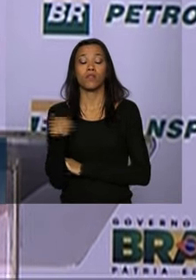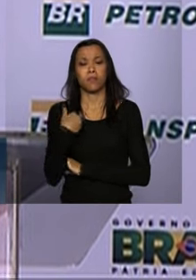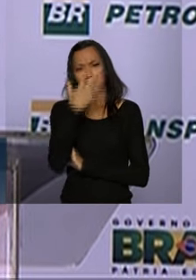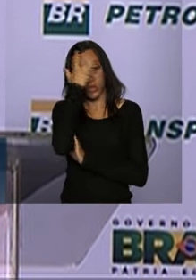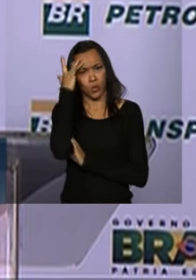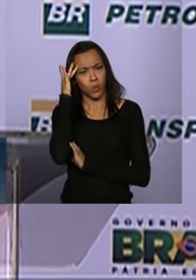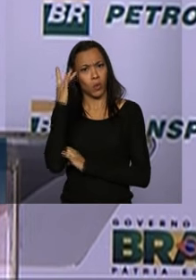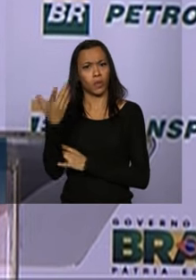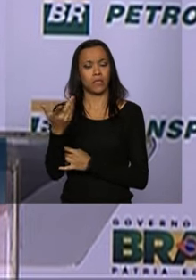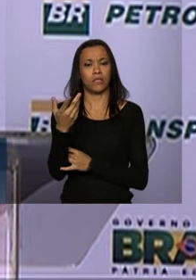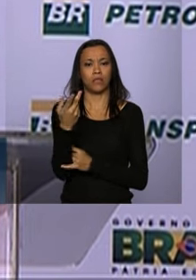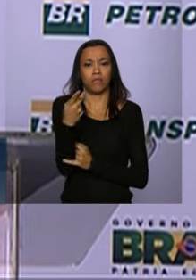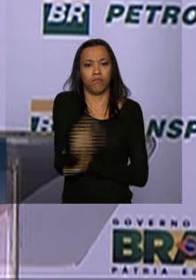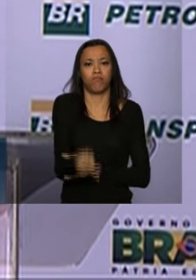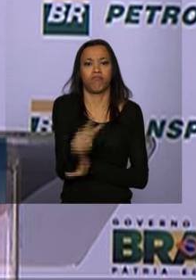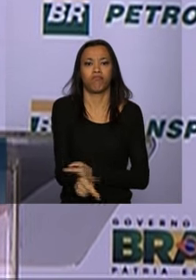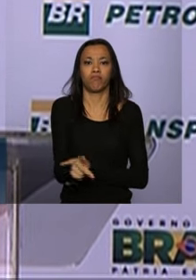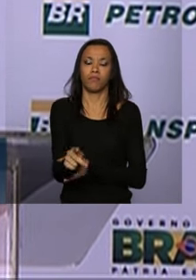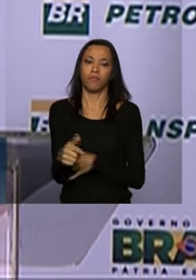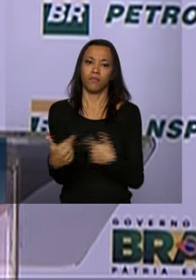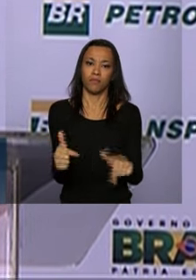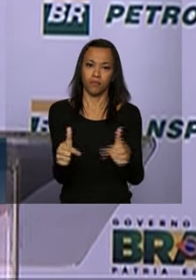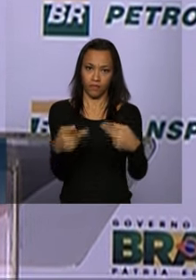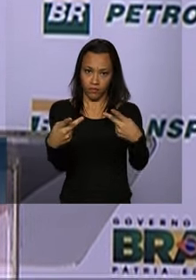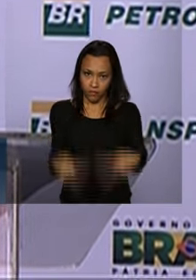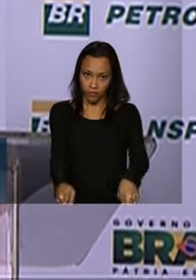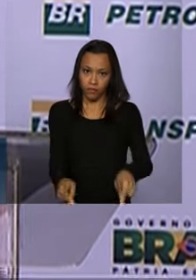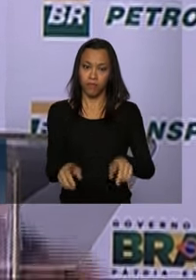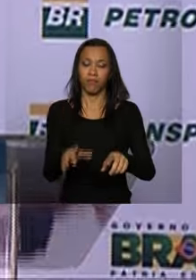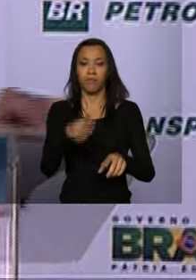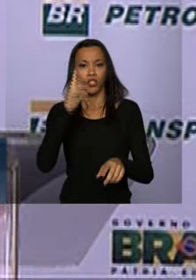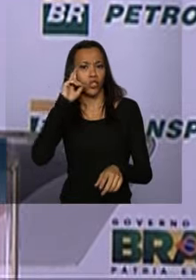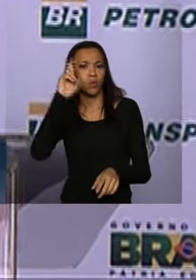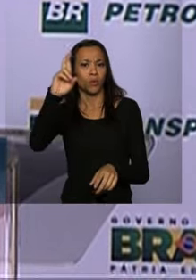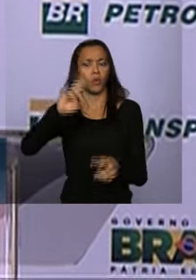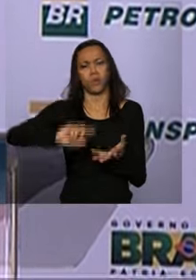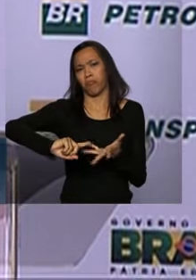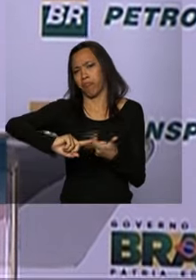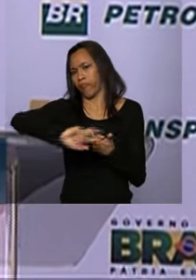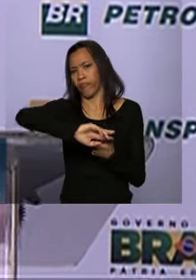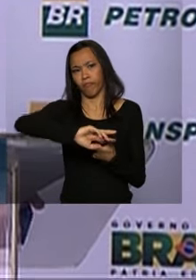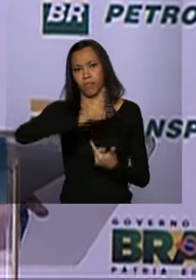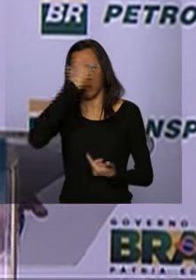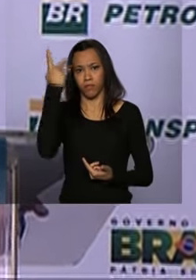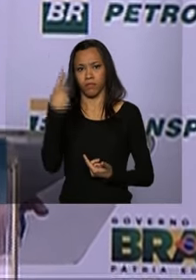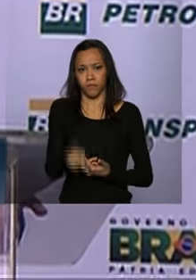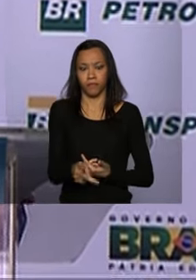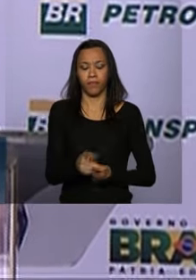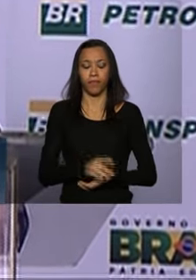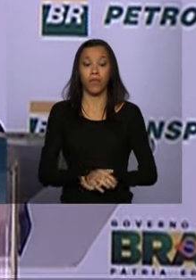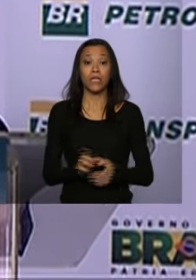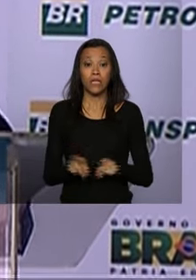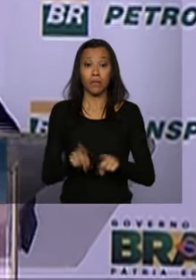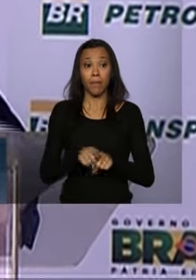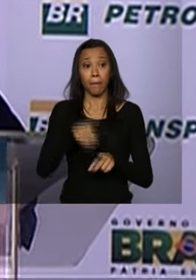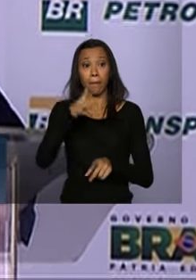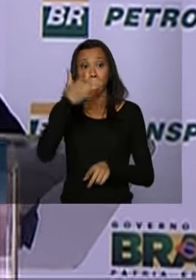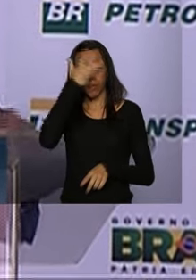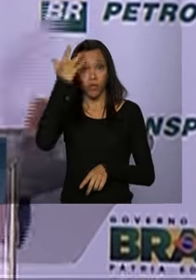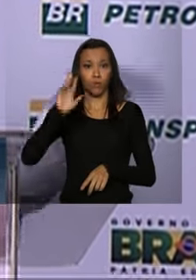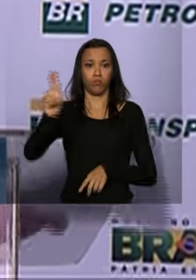também do Estaleiro Atlântico Sul, falando dos acionistas e dos seus diretores. Autoridades